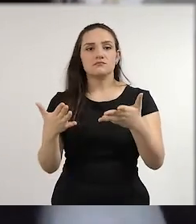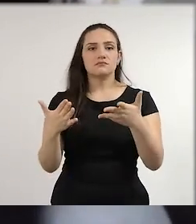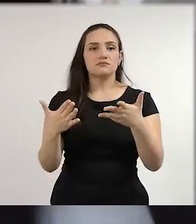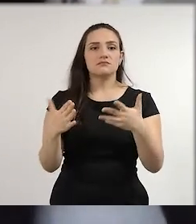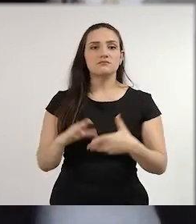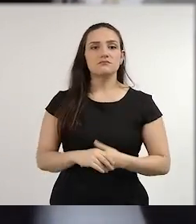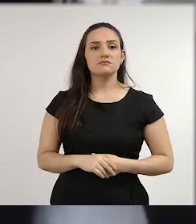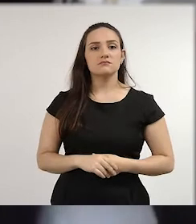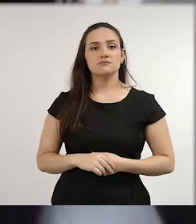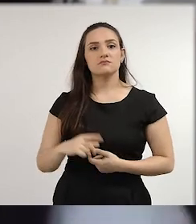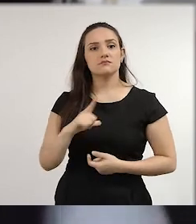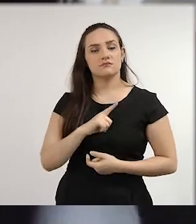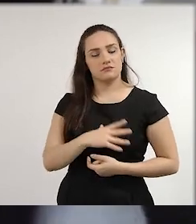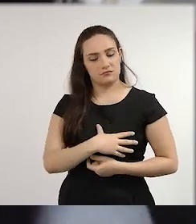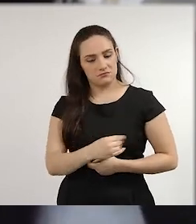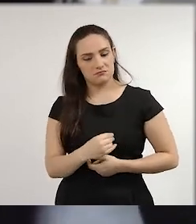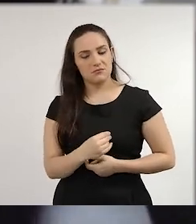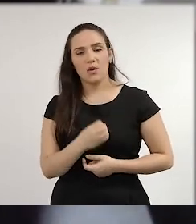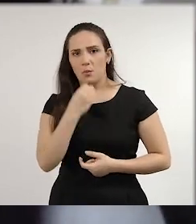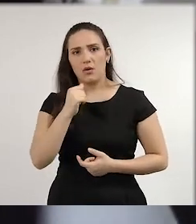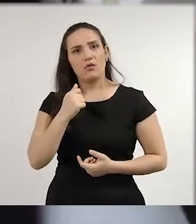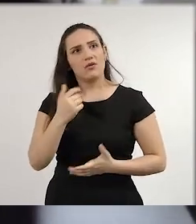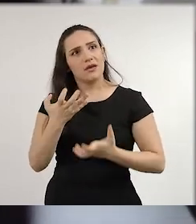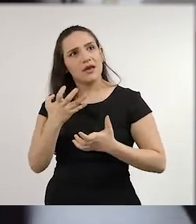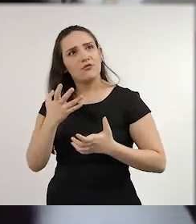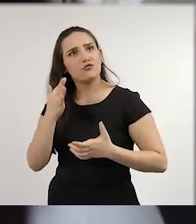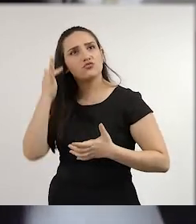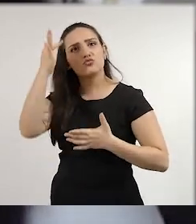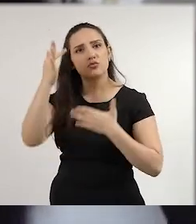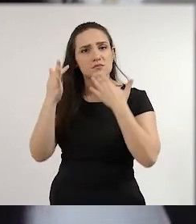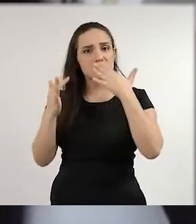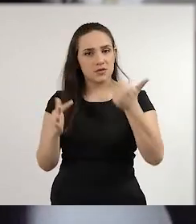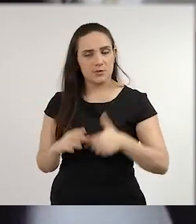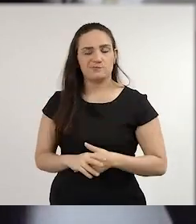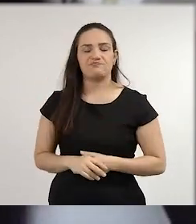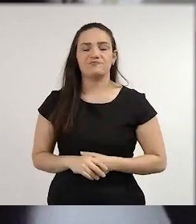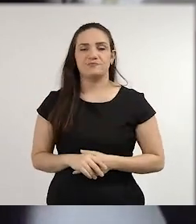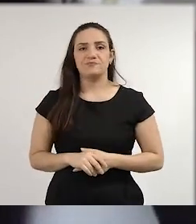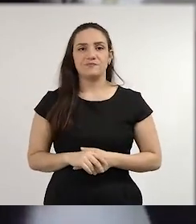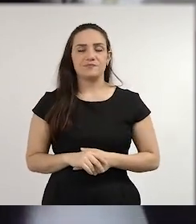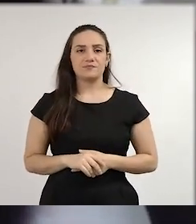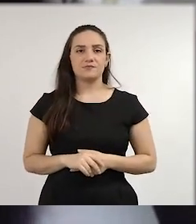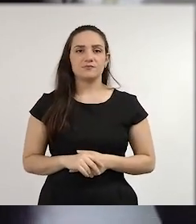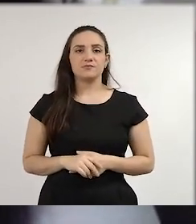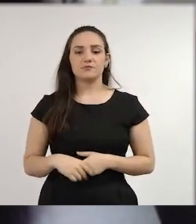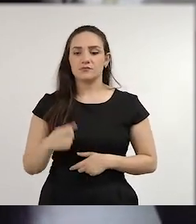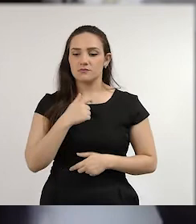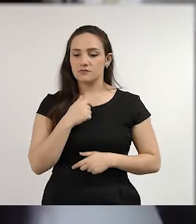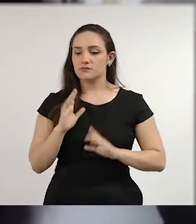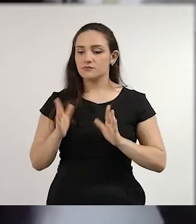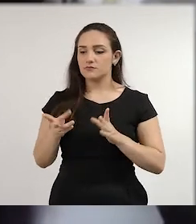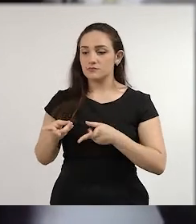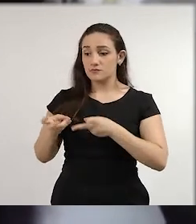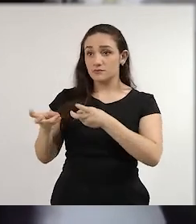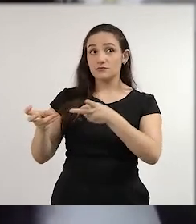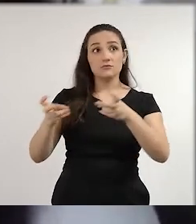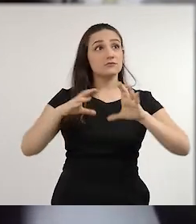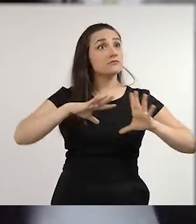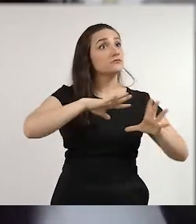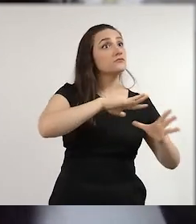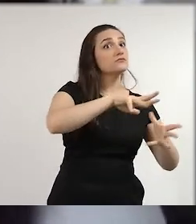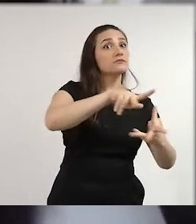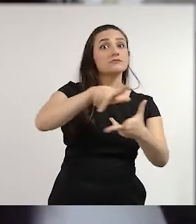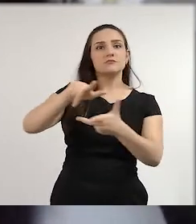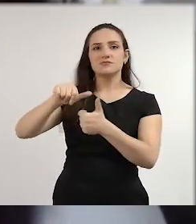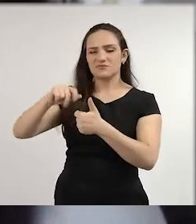estímulo muito grande um filho na vida de um casal, né? Nós passamos a perceber o mundo fora do